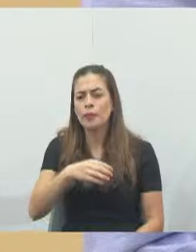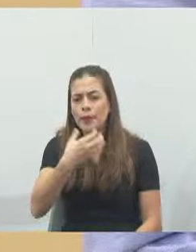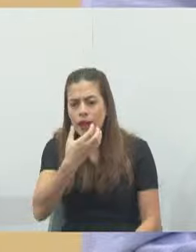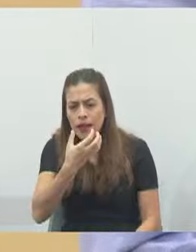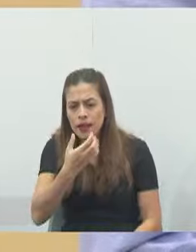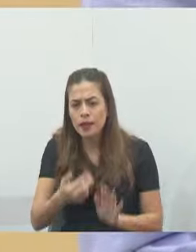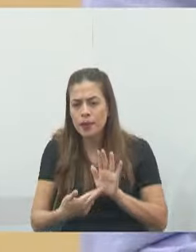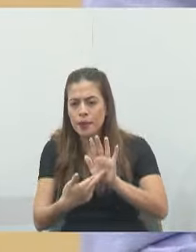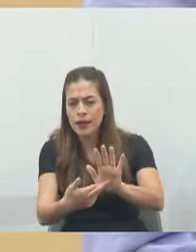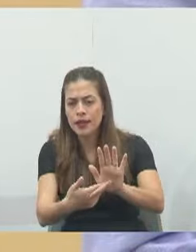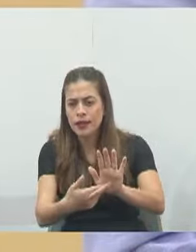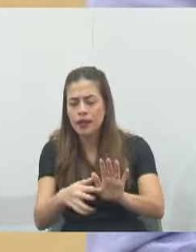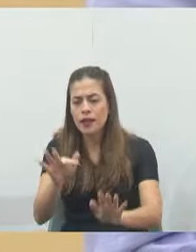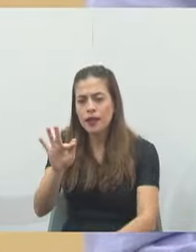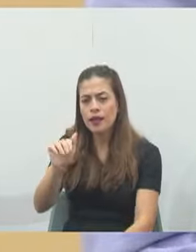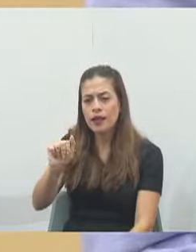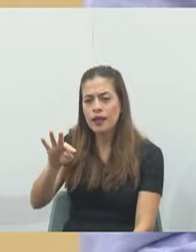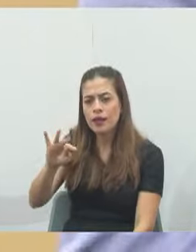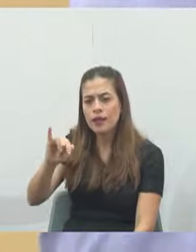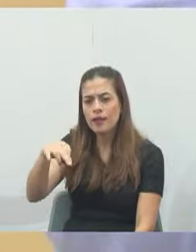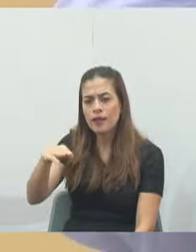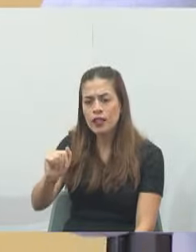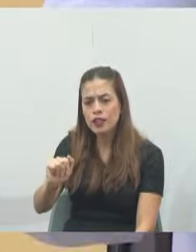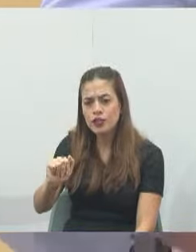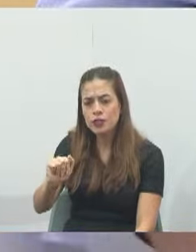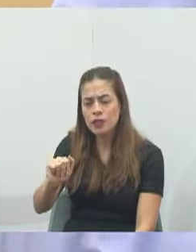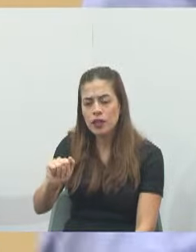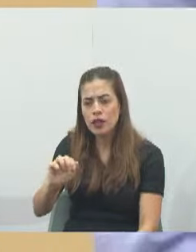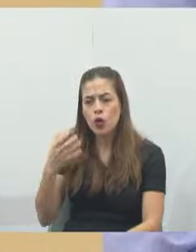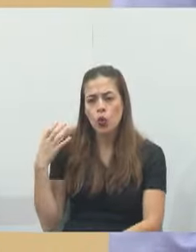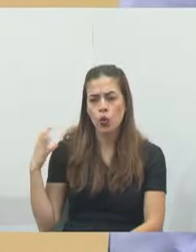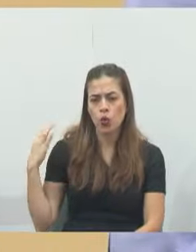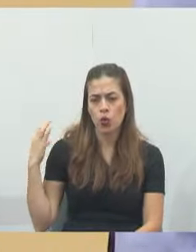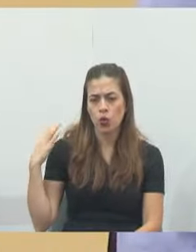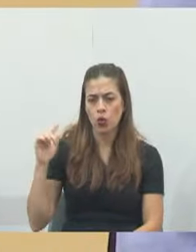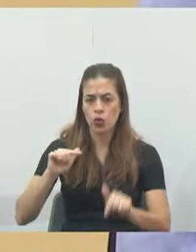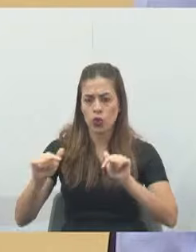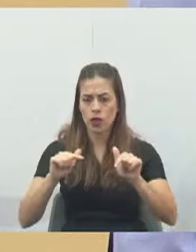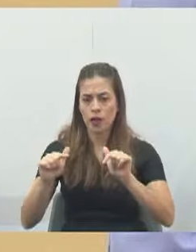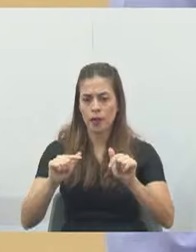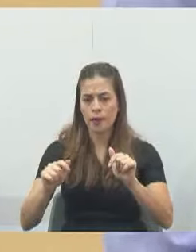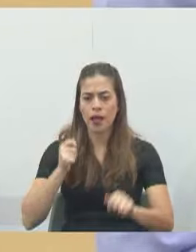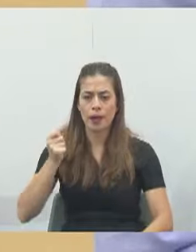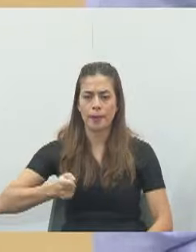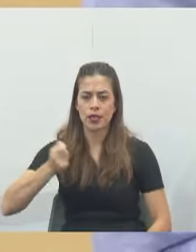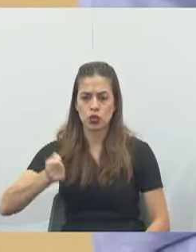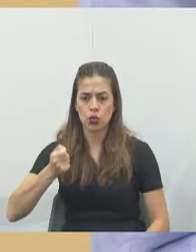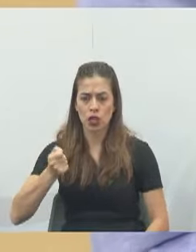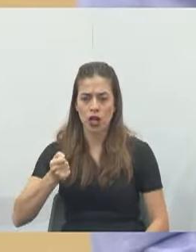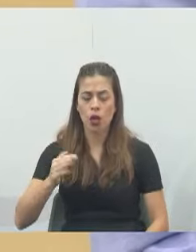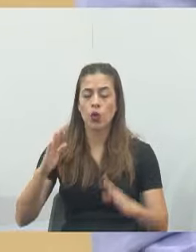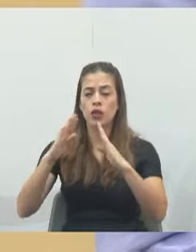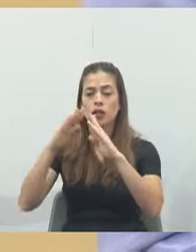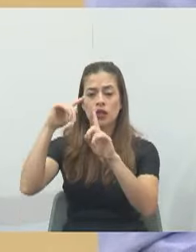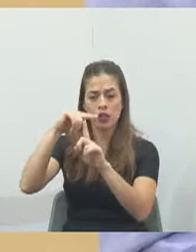representada na época pela Fátima Veiga, que era uma das coordenadoras dos trabalhos pastorais da igreja,